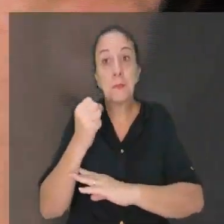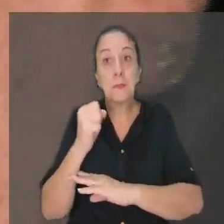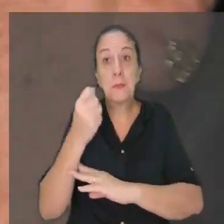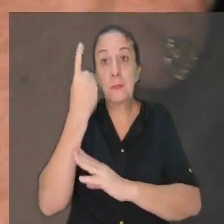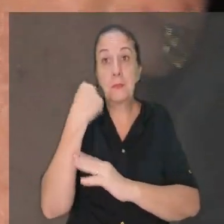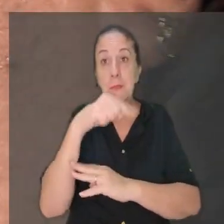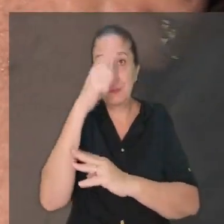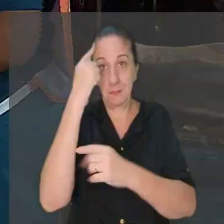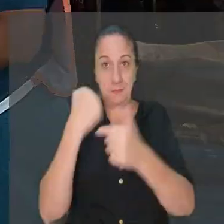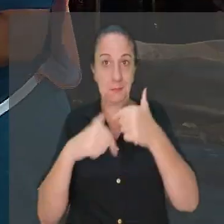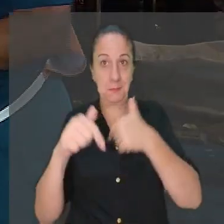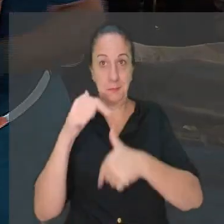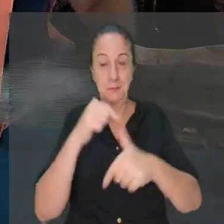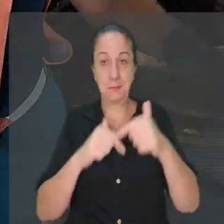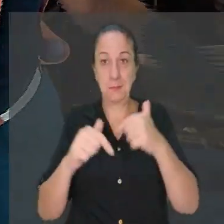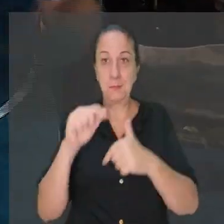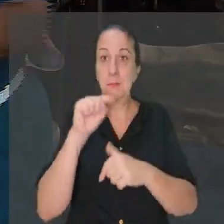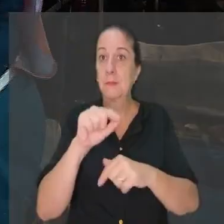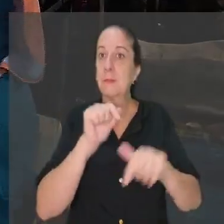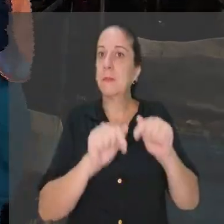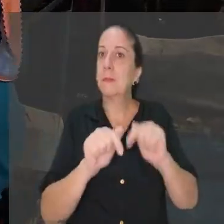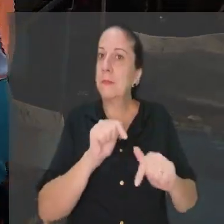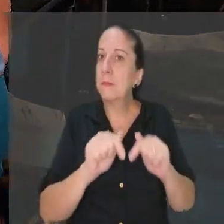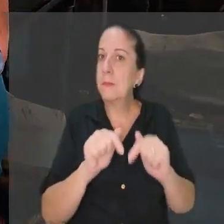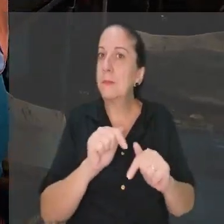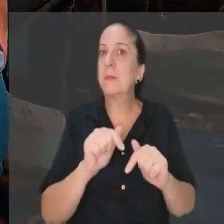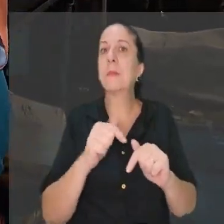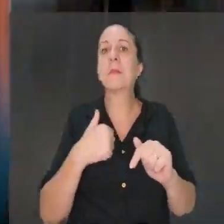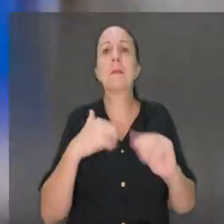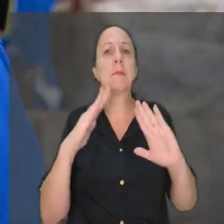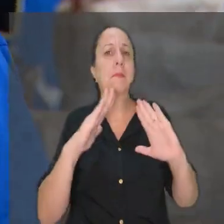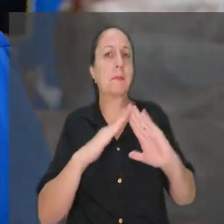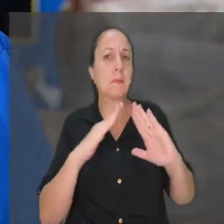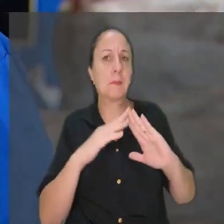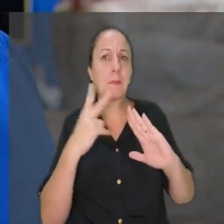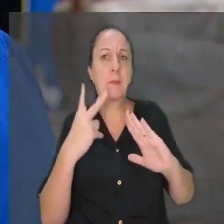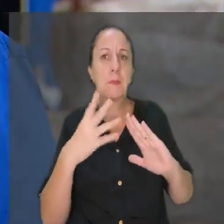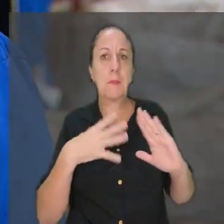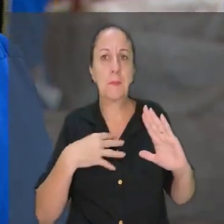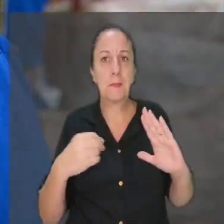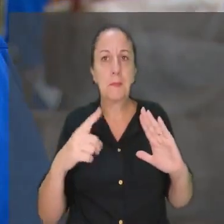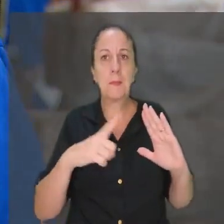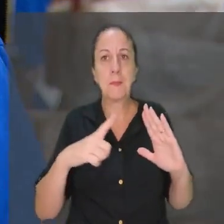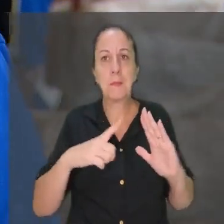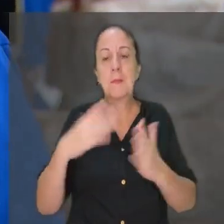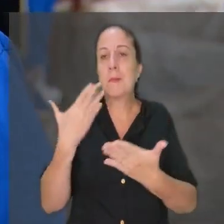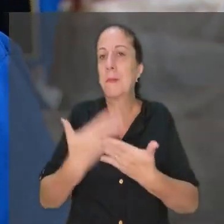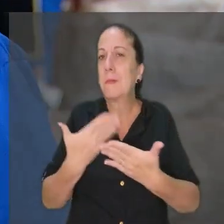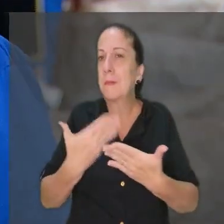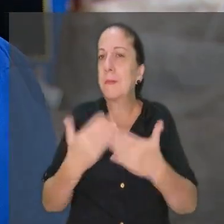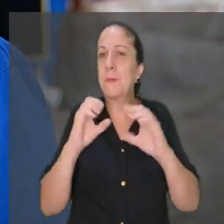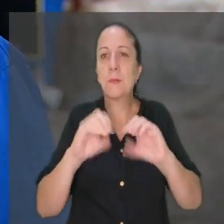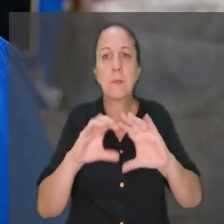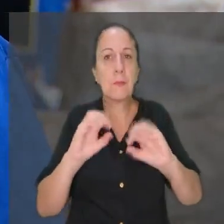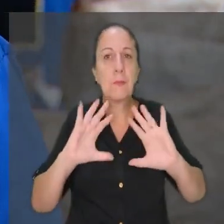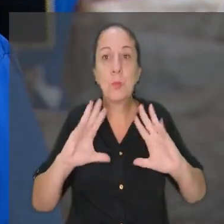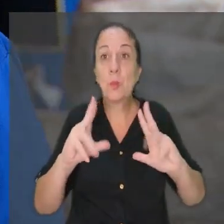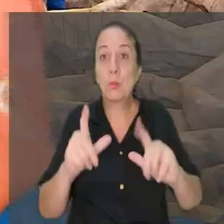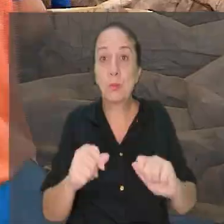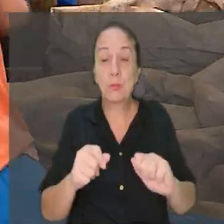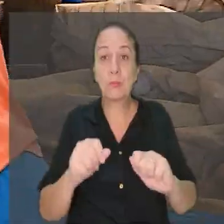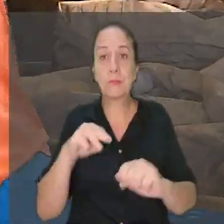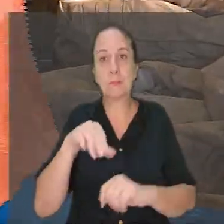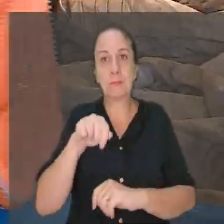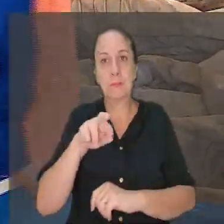mais de 8 horas de trabalho. Com esse serviço aqui que eu mantenho, minha casa com meus 2 filhos que eu tenho. Nem estudo, nem educação e